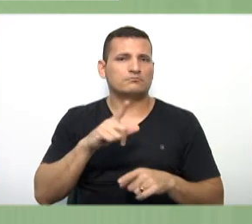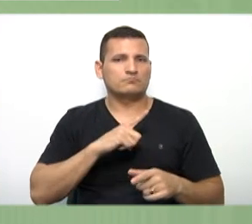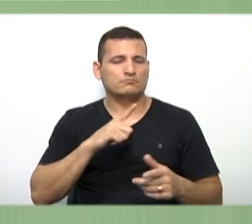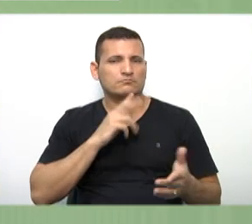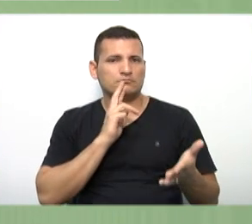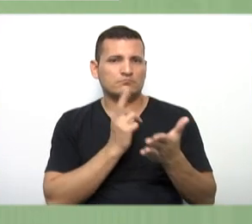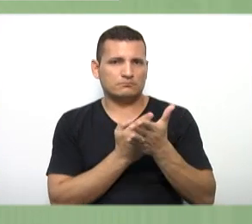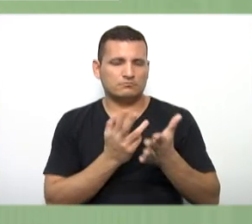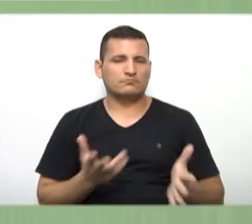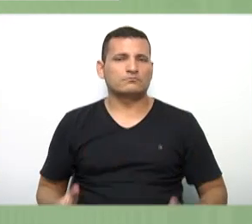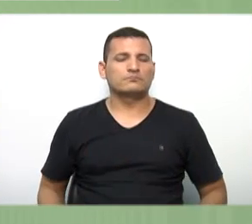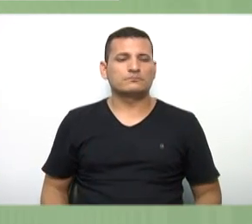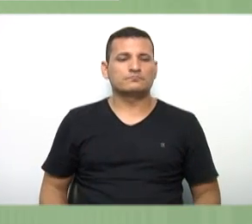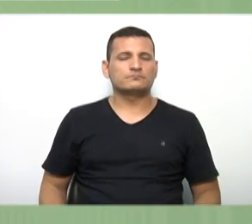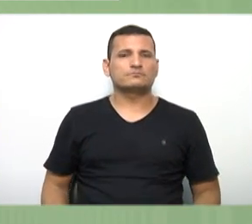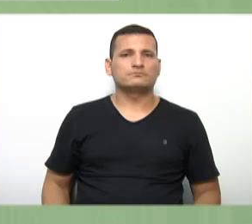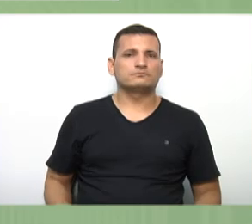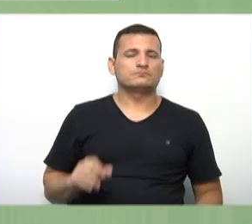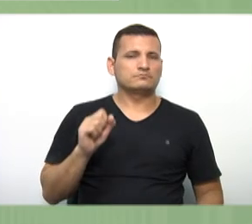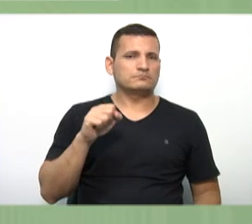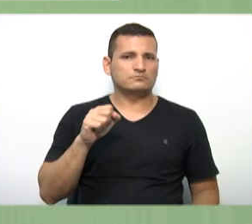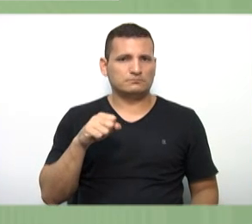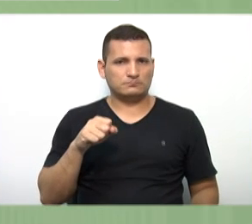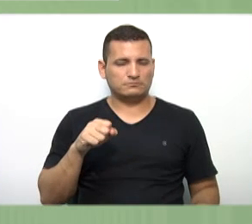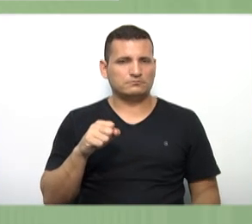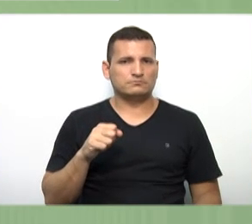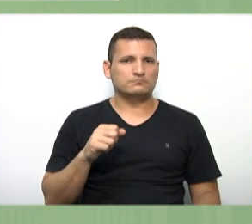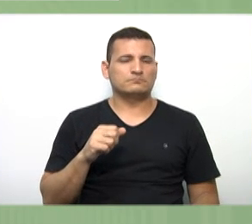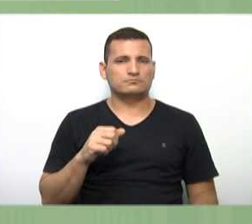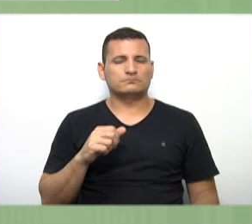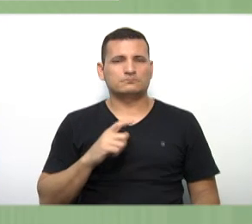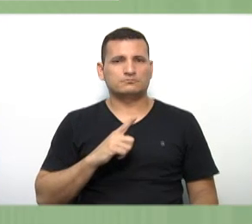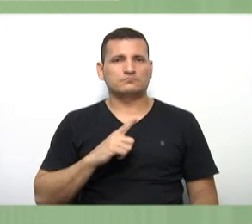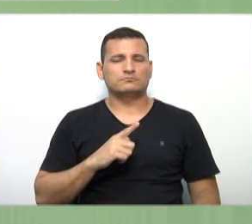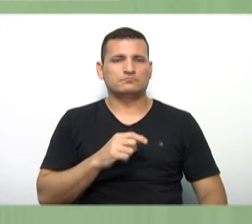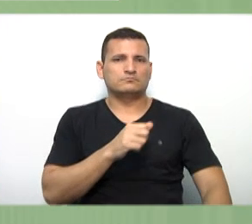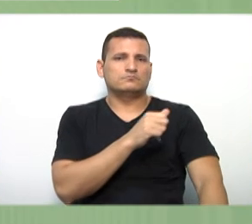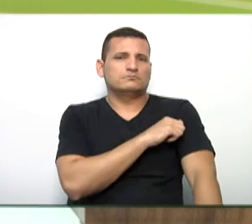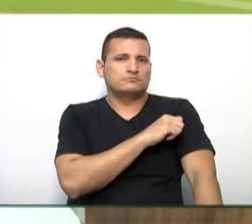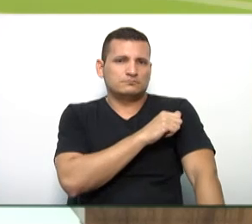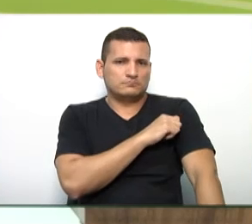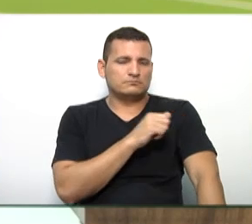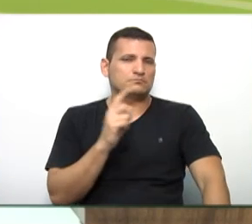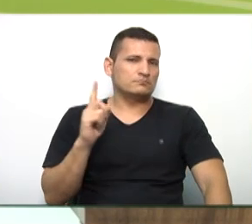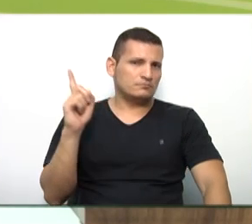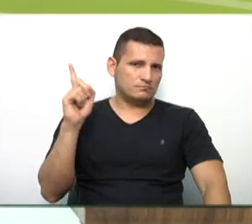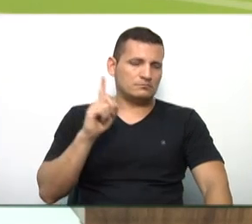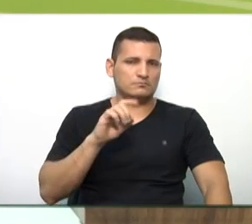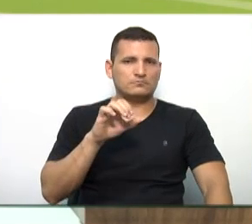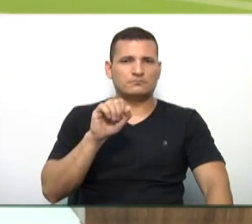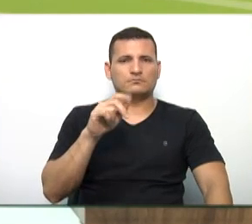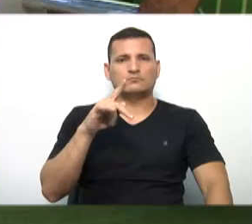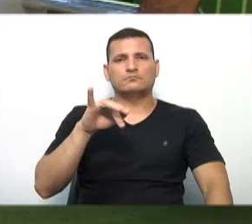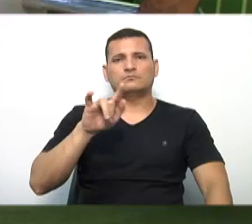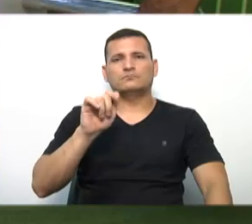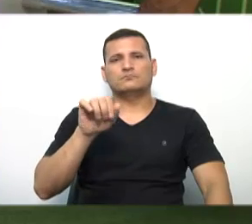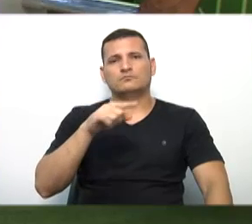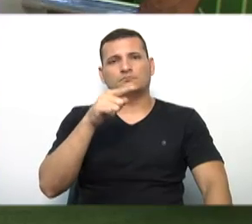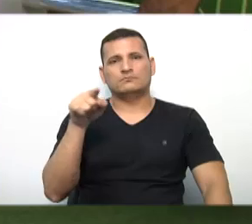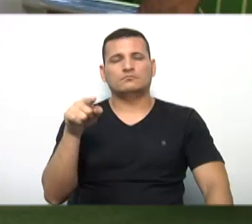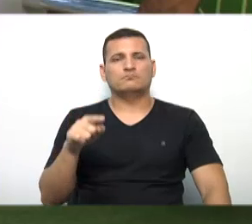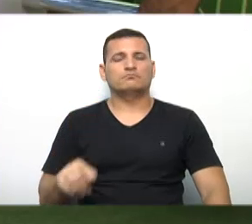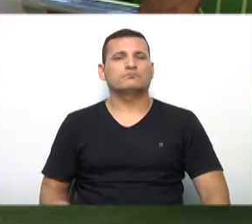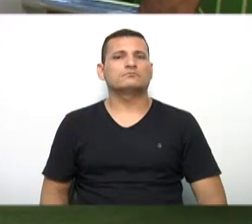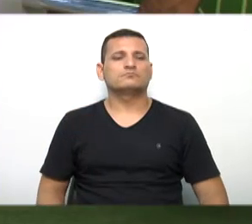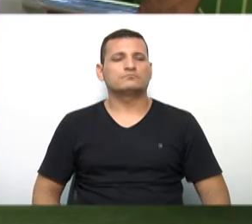as respostas? Sim, participação dos alunos da professora Jane, lá de Espigão. Espigão, olha, que bom que estão